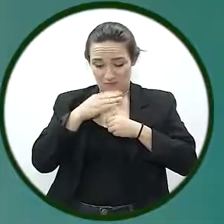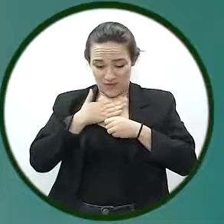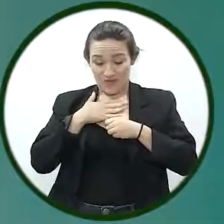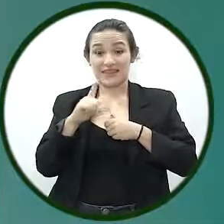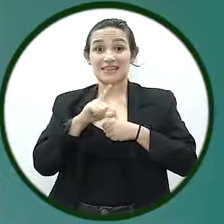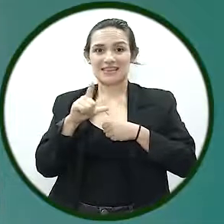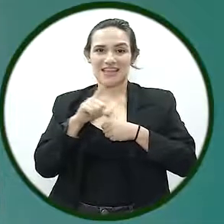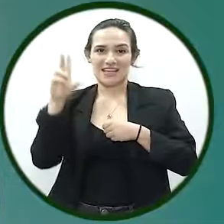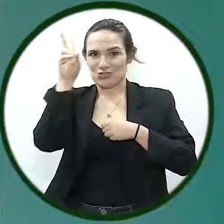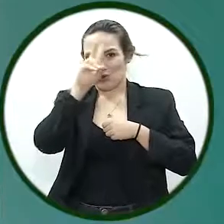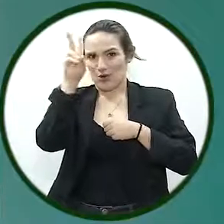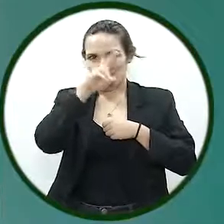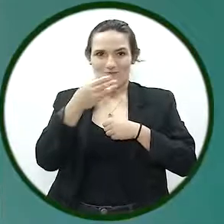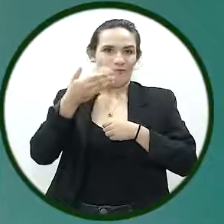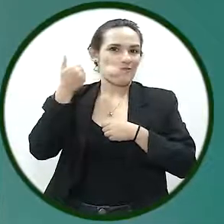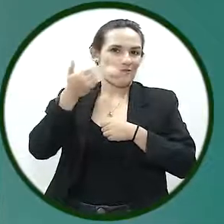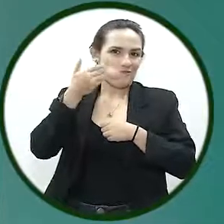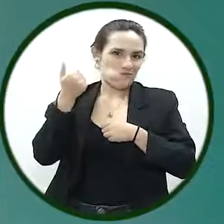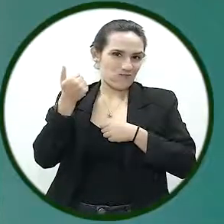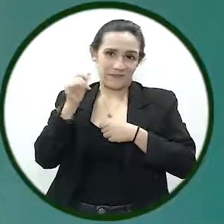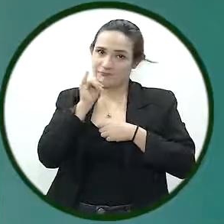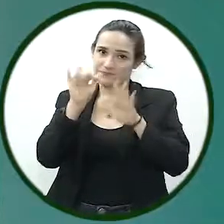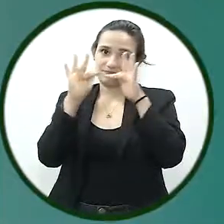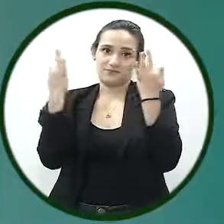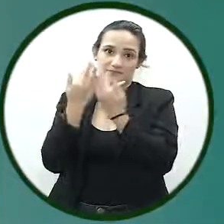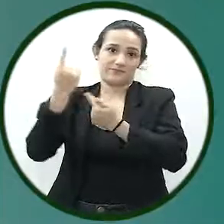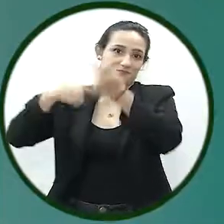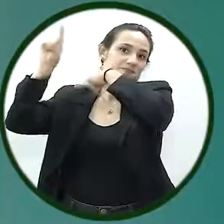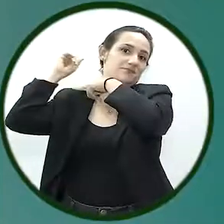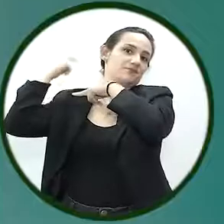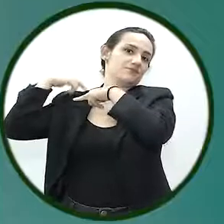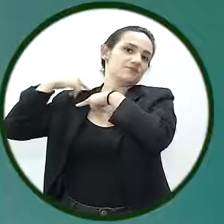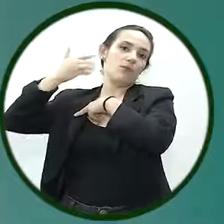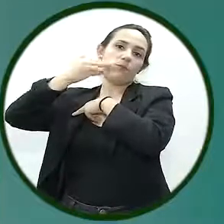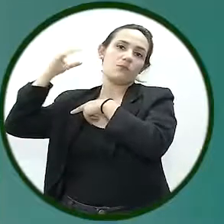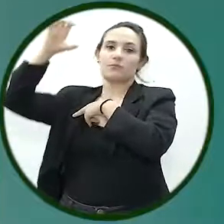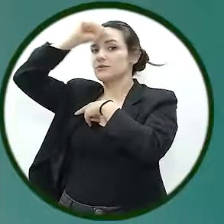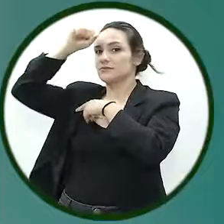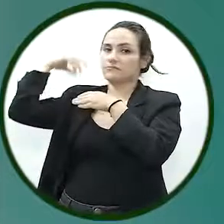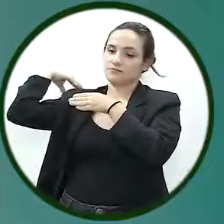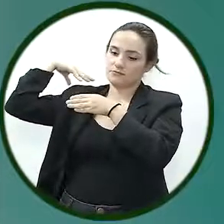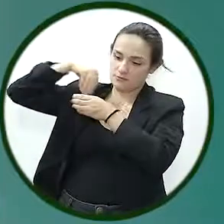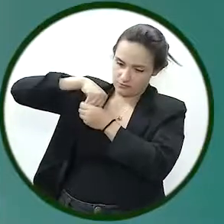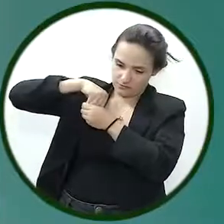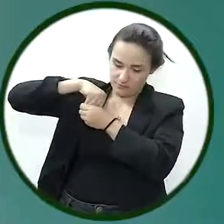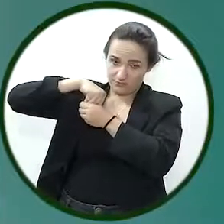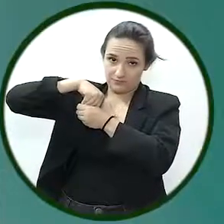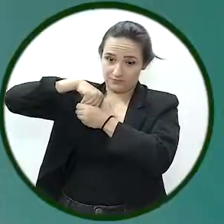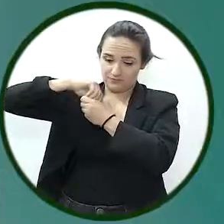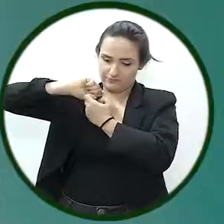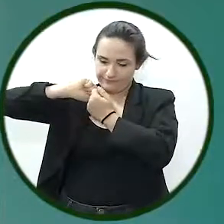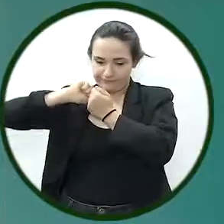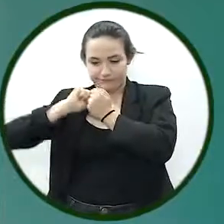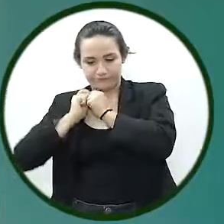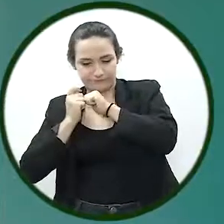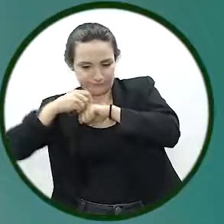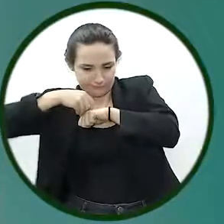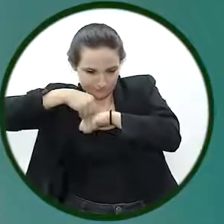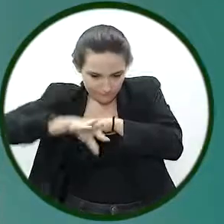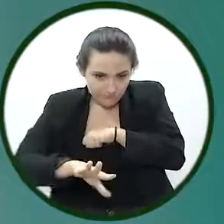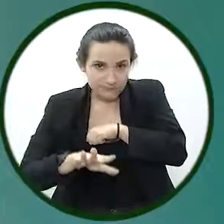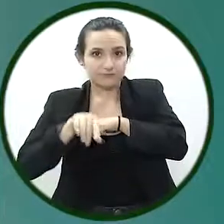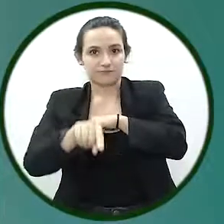minha, eu peguei alguma coisa dela e vou passar para minhas filhas outras coisas. Então,